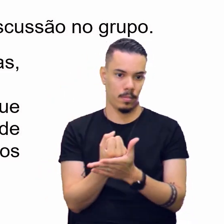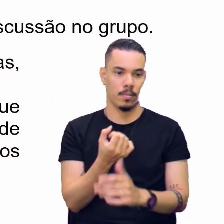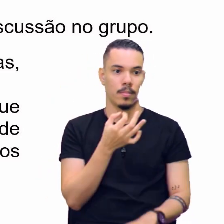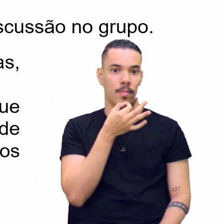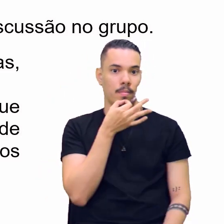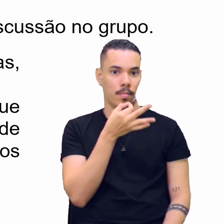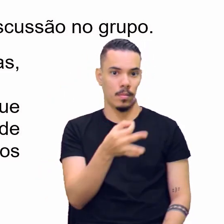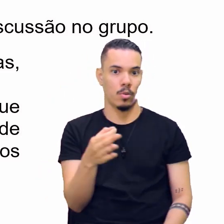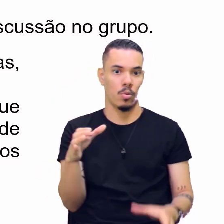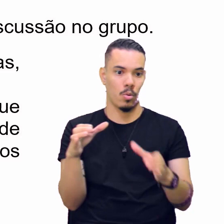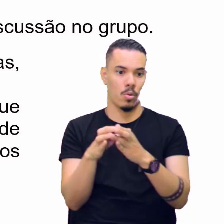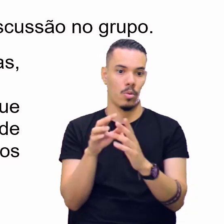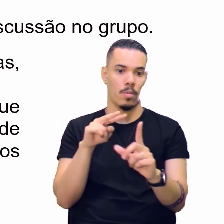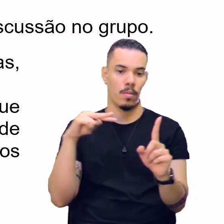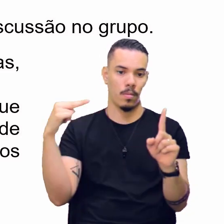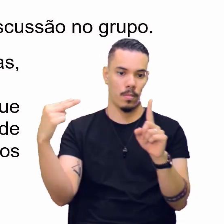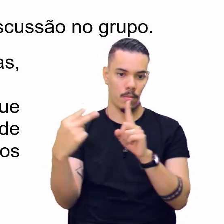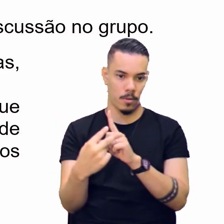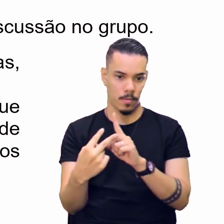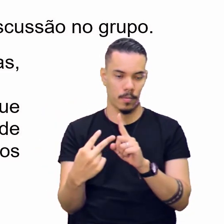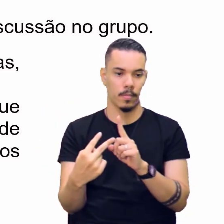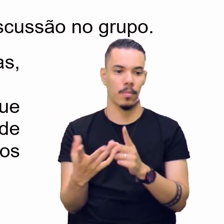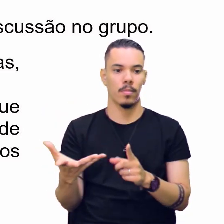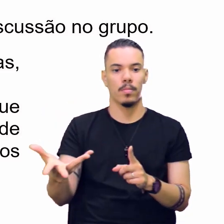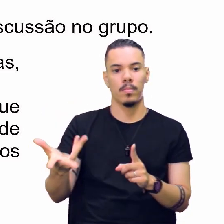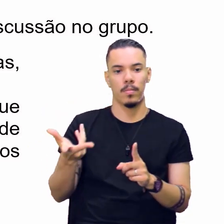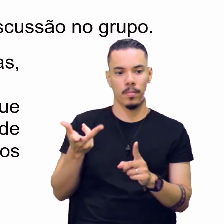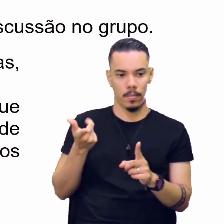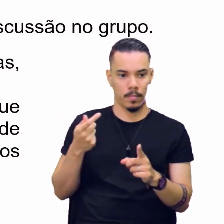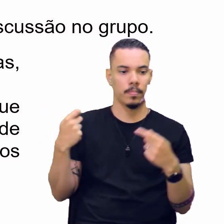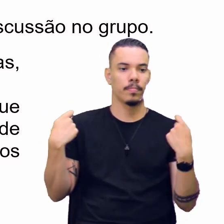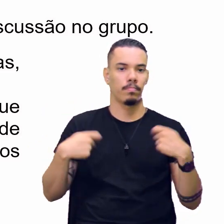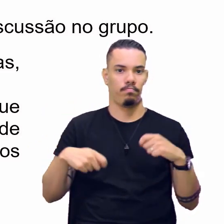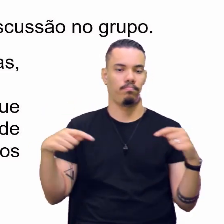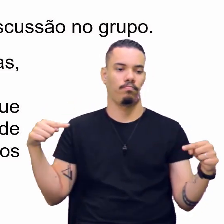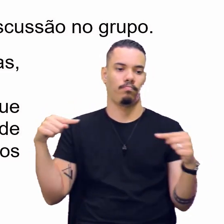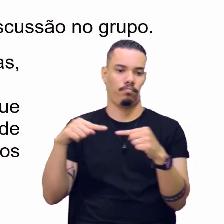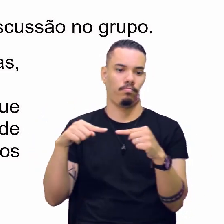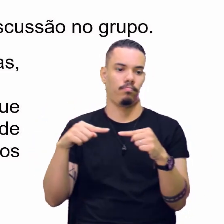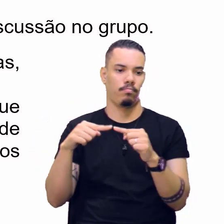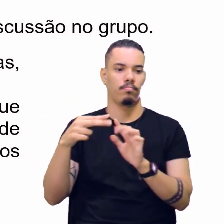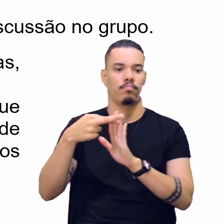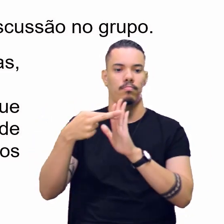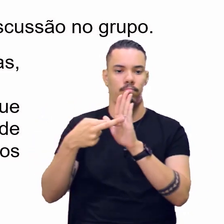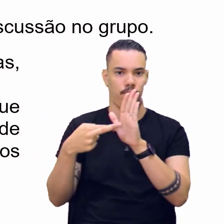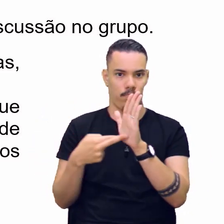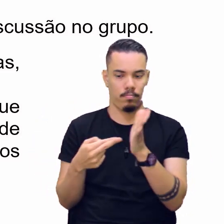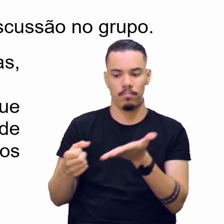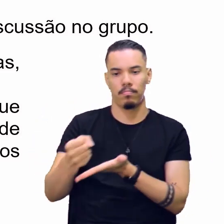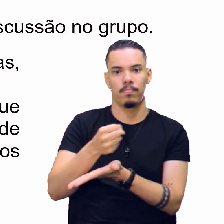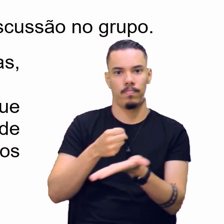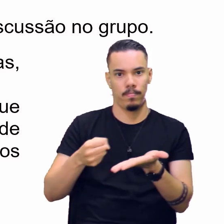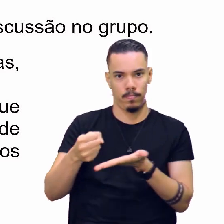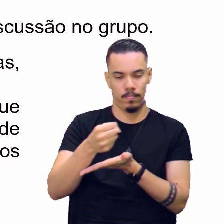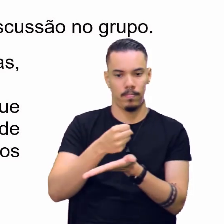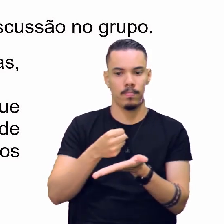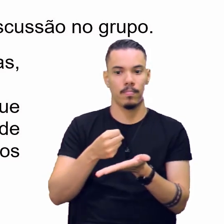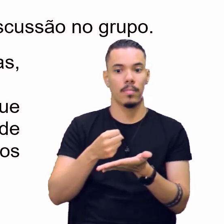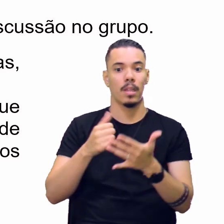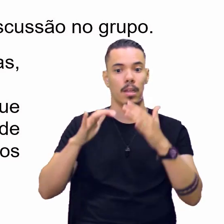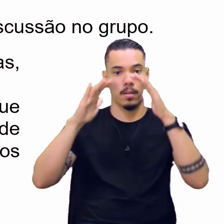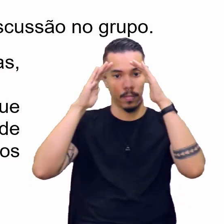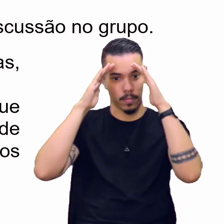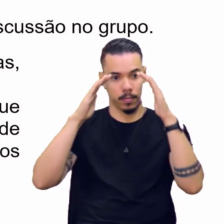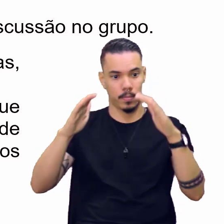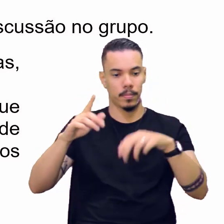e os argumentos do grupo. Para convencer os colegas, os argumentos devem ser coerentes e bem fundamentados.